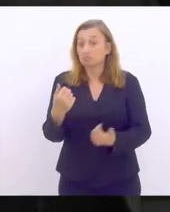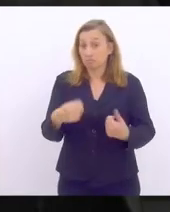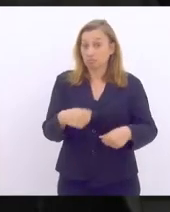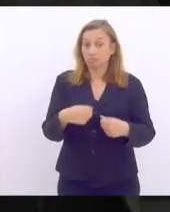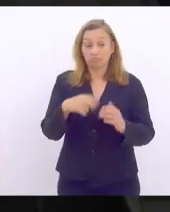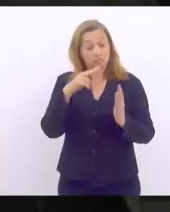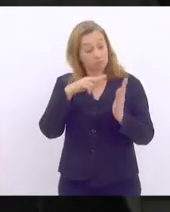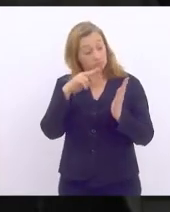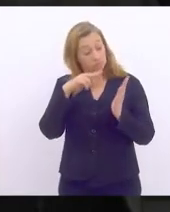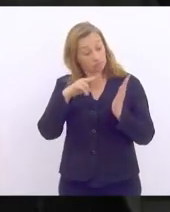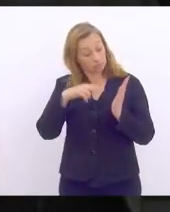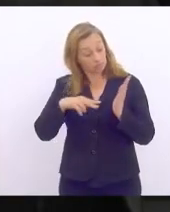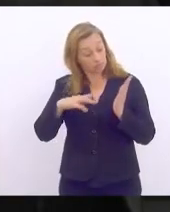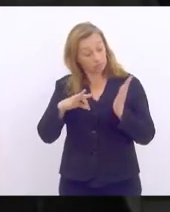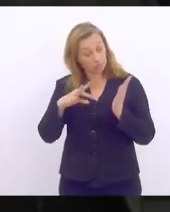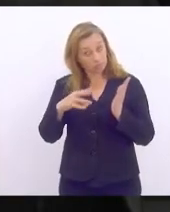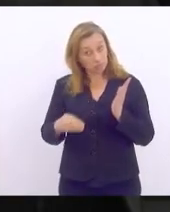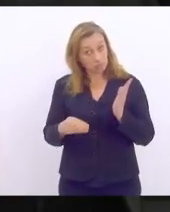estar alfabetizada